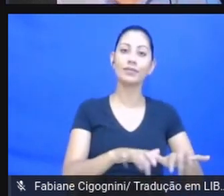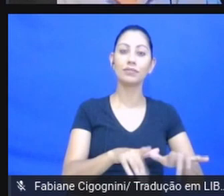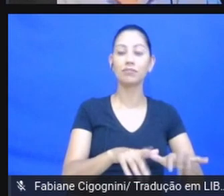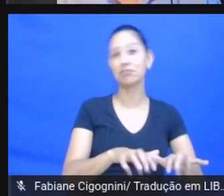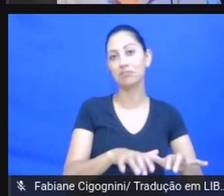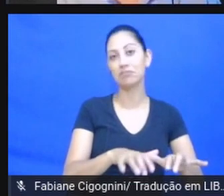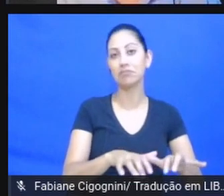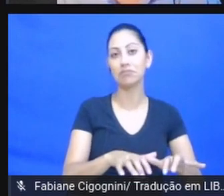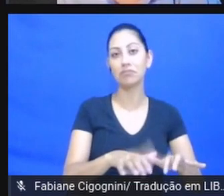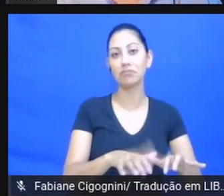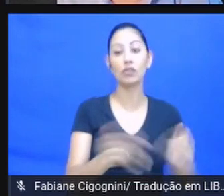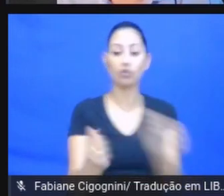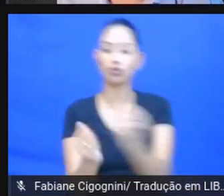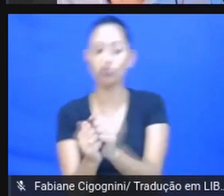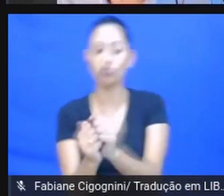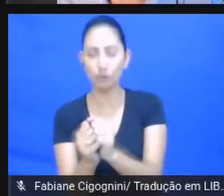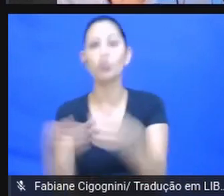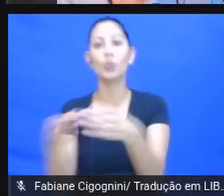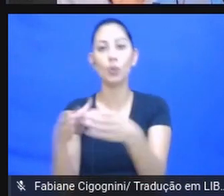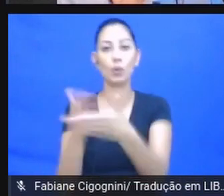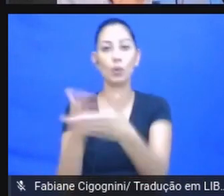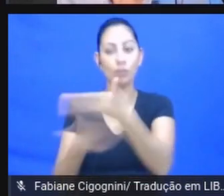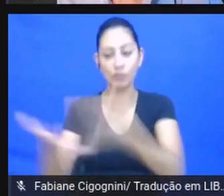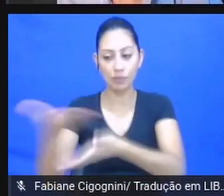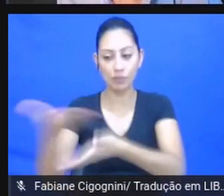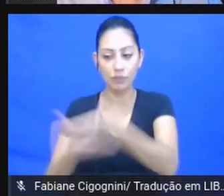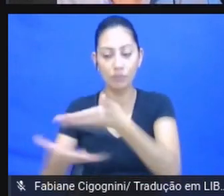juntos. E